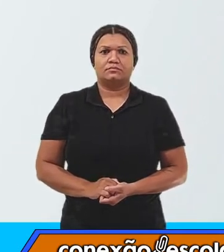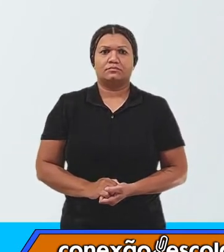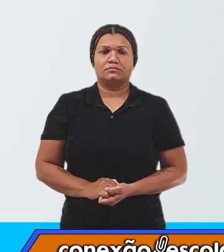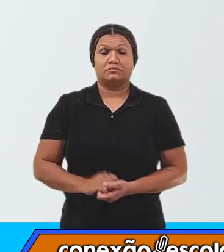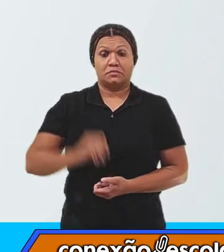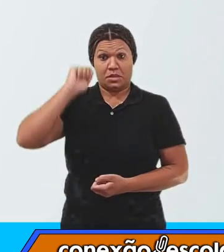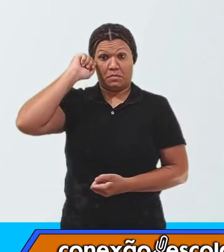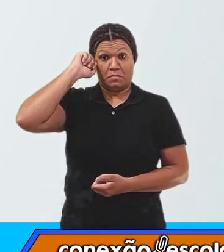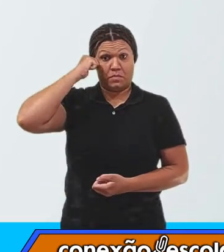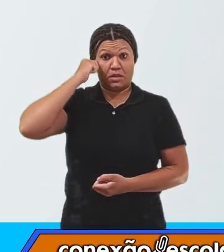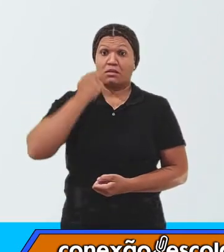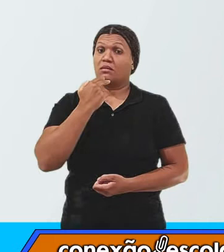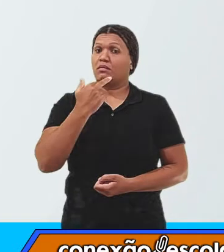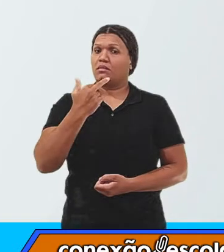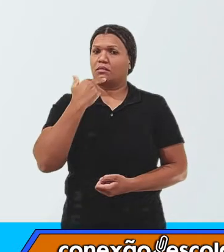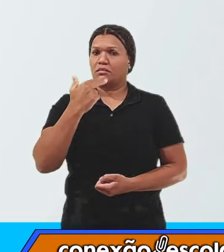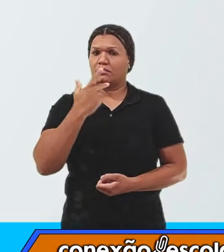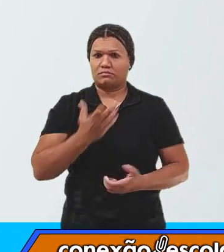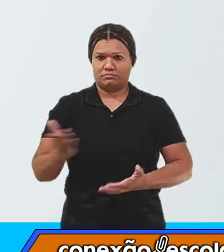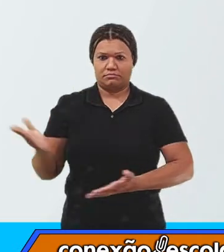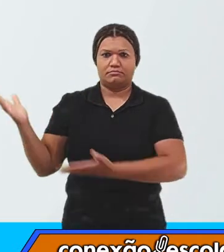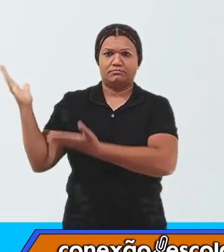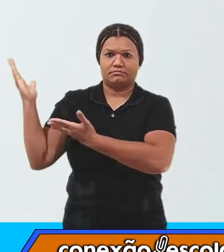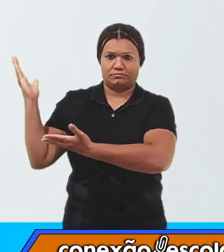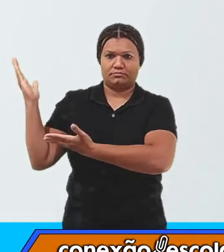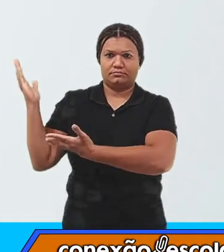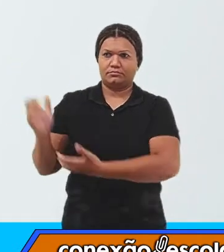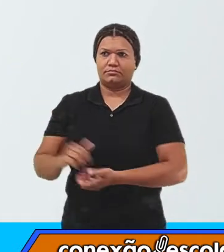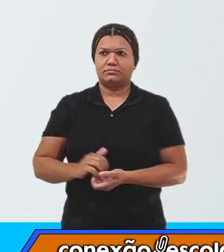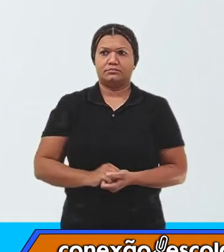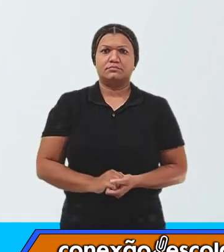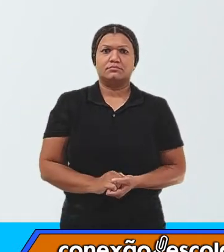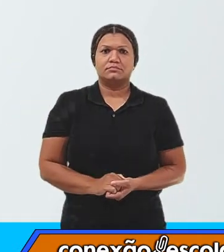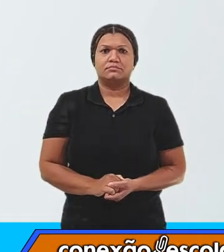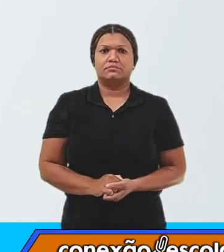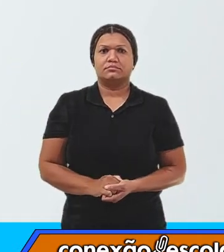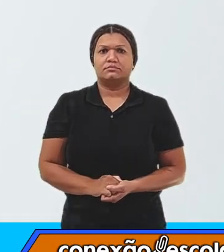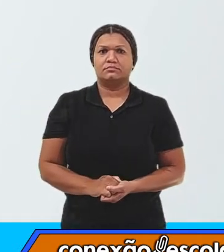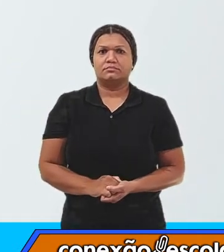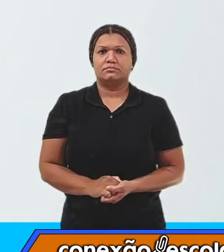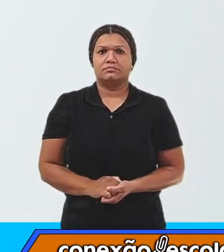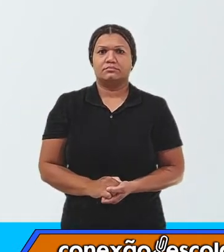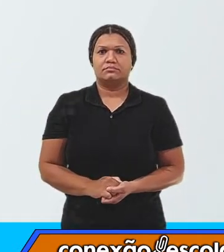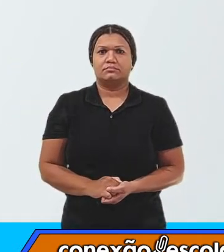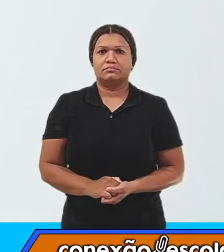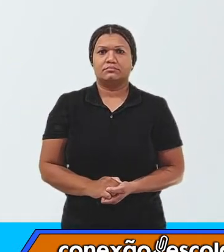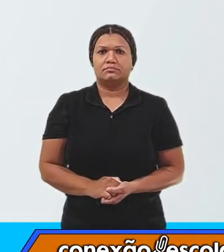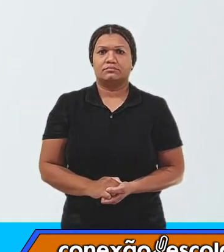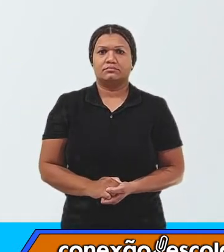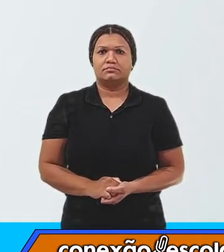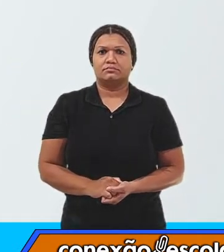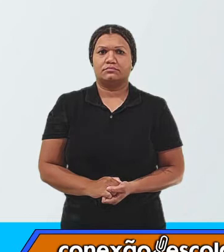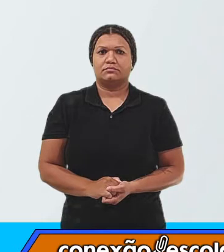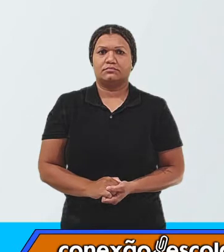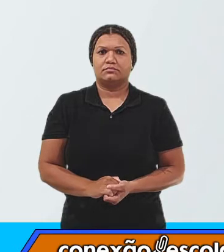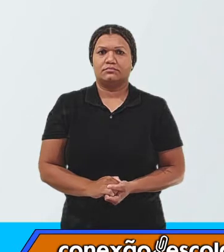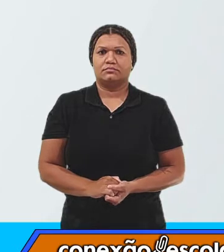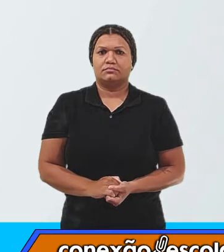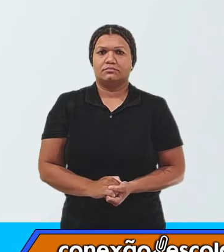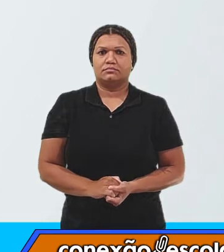Agora, de preto, em inglês, eu vou ler. All of your folks are monkeys,